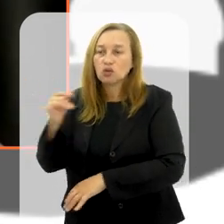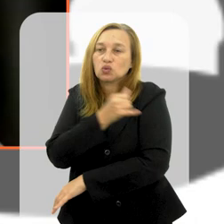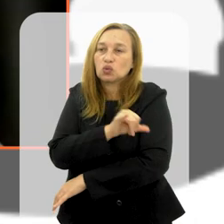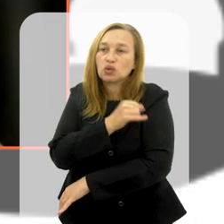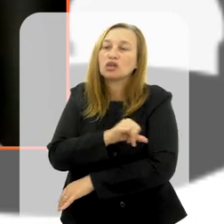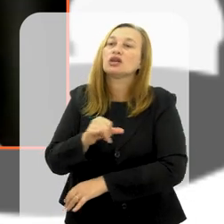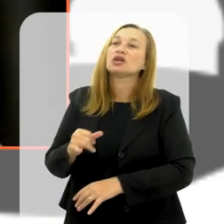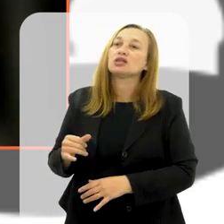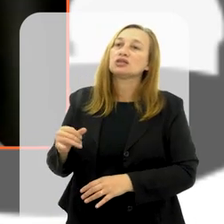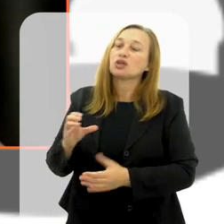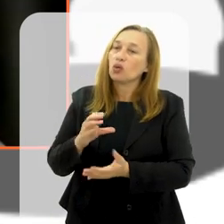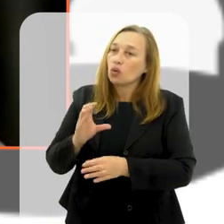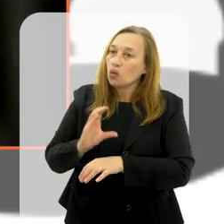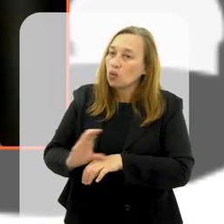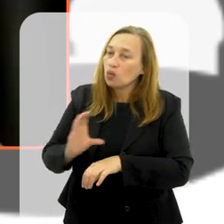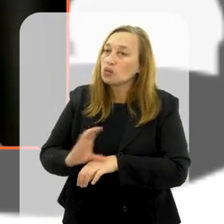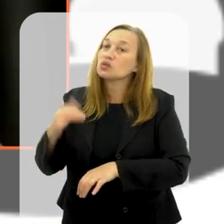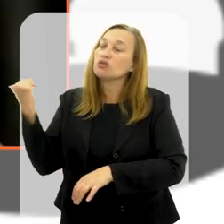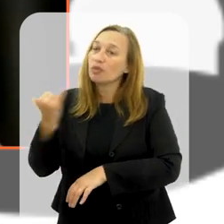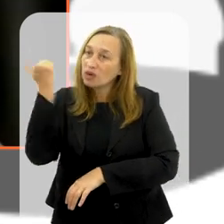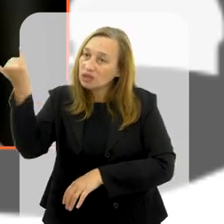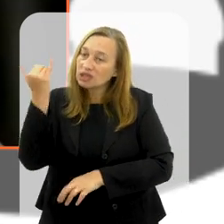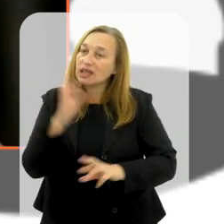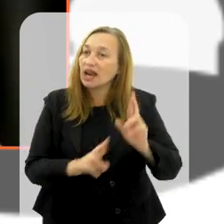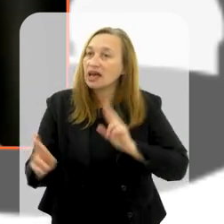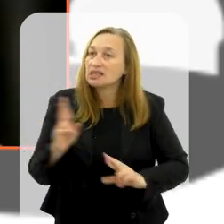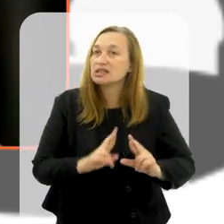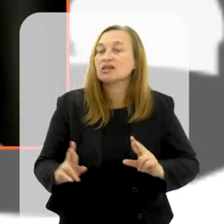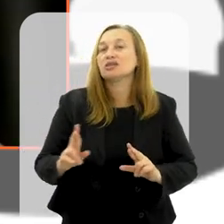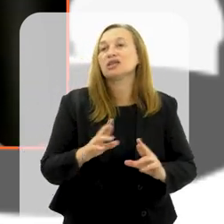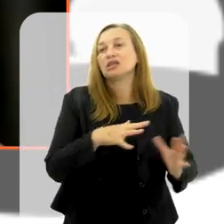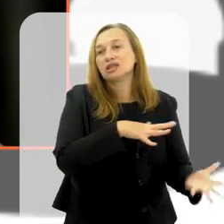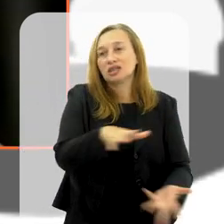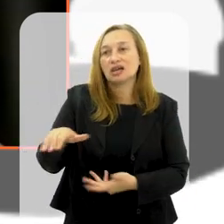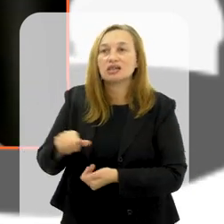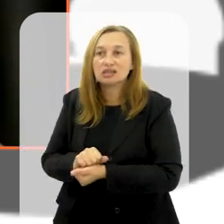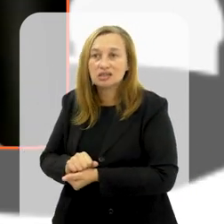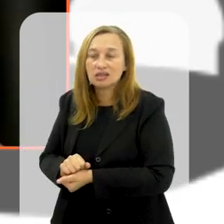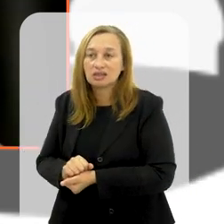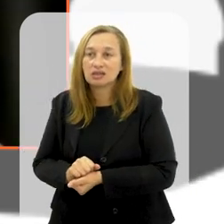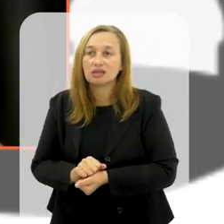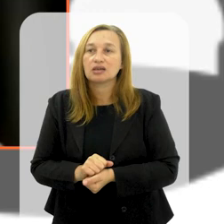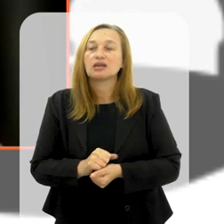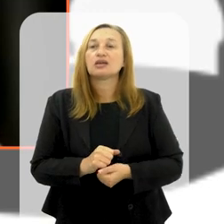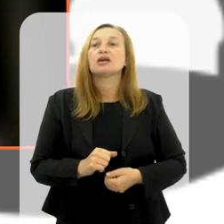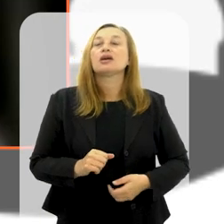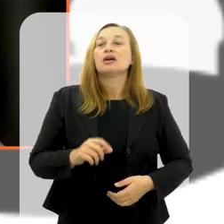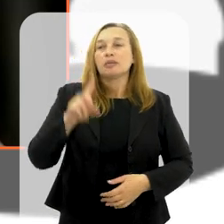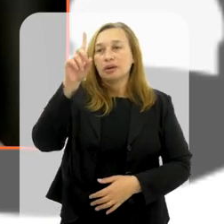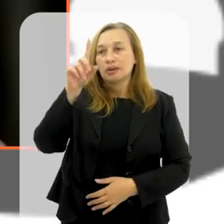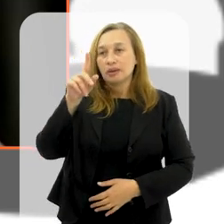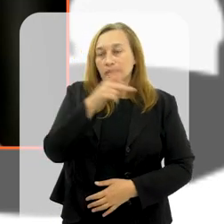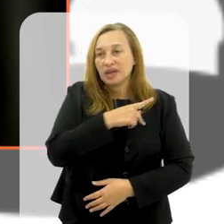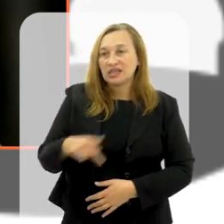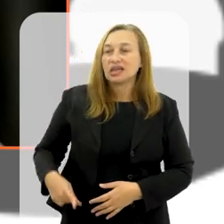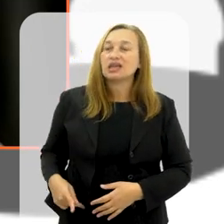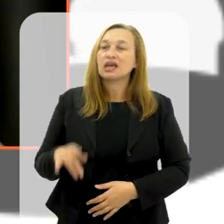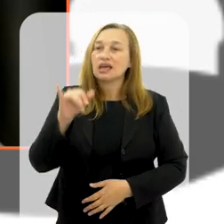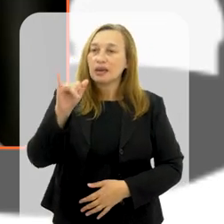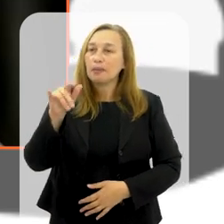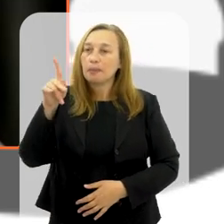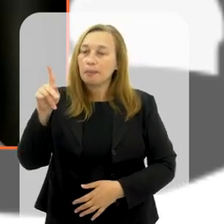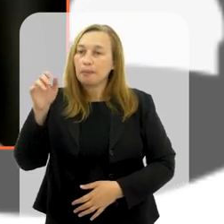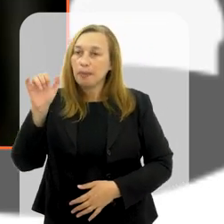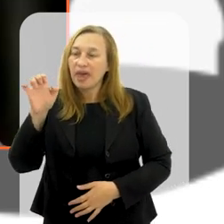curso importante de Relações Internacionais, uma área importante de RI. A gente, inclusive, está levando a presidente do IPEA para uma